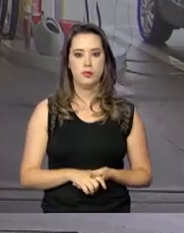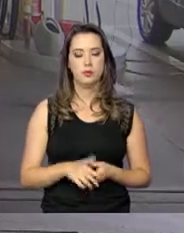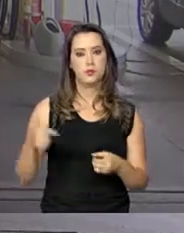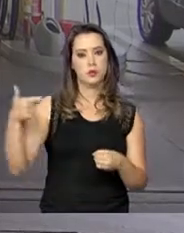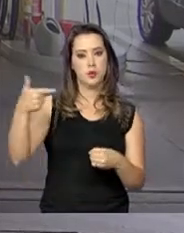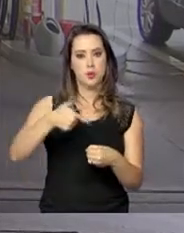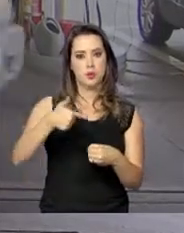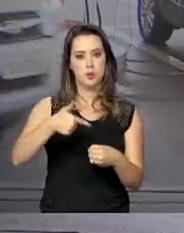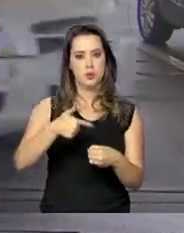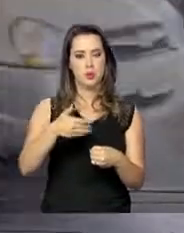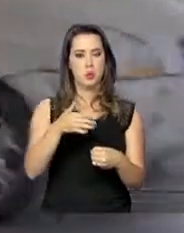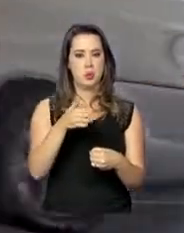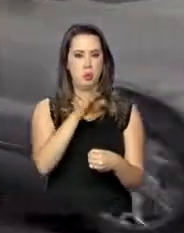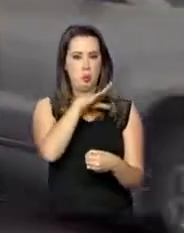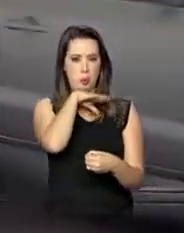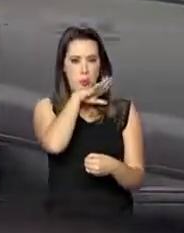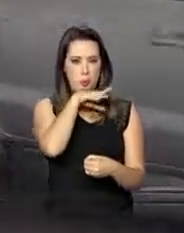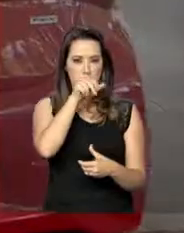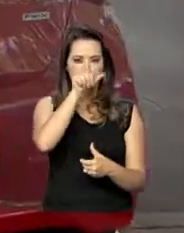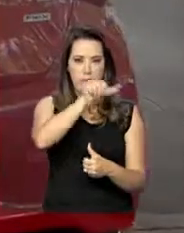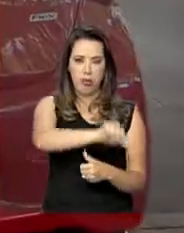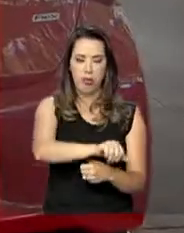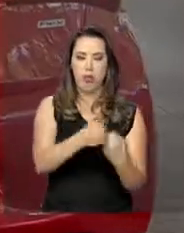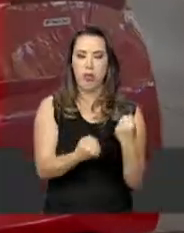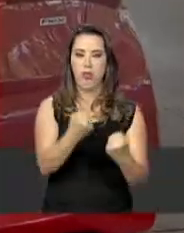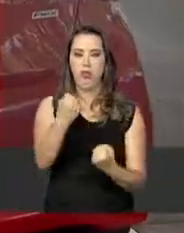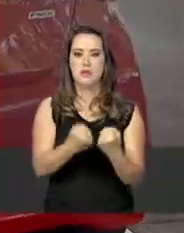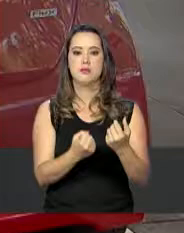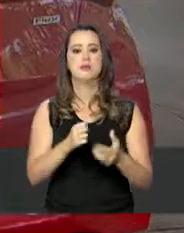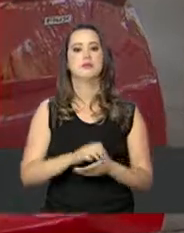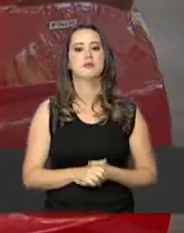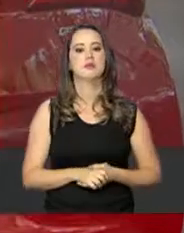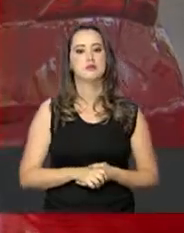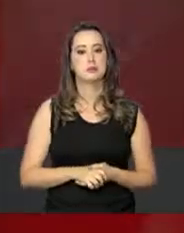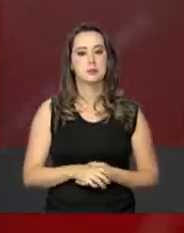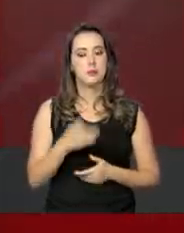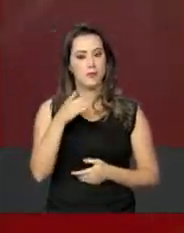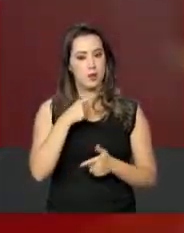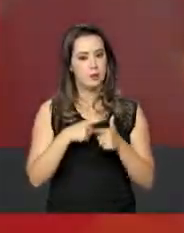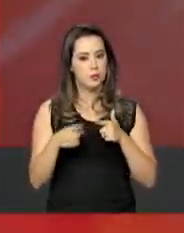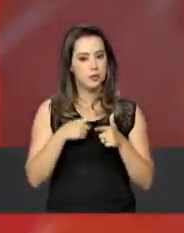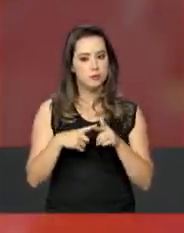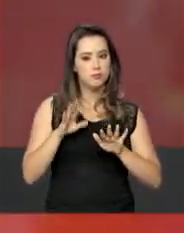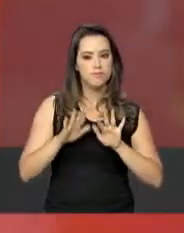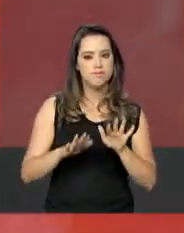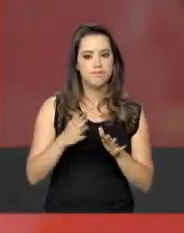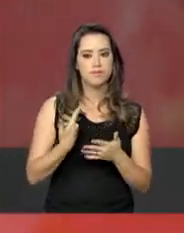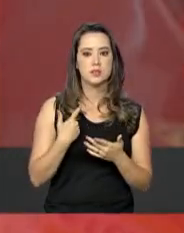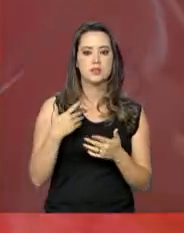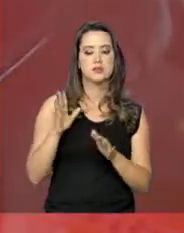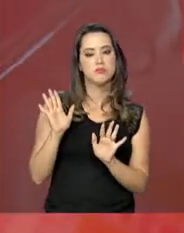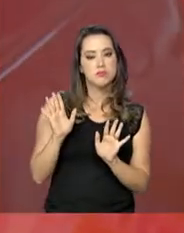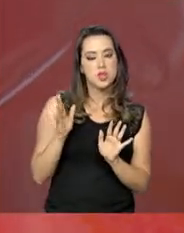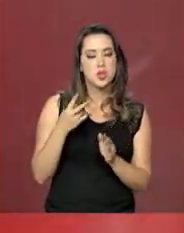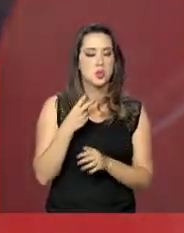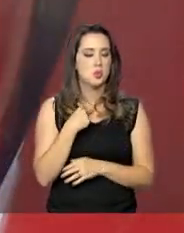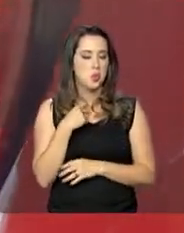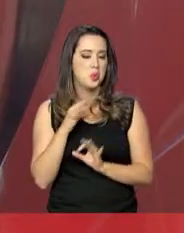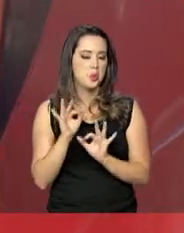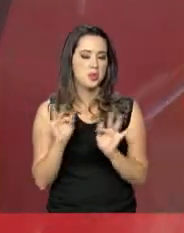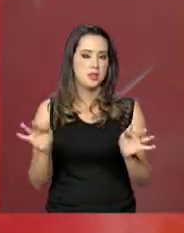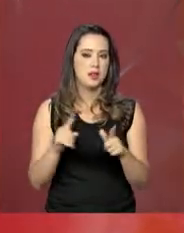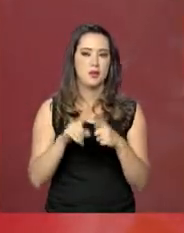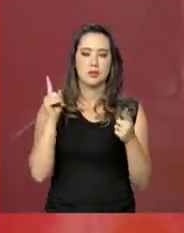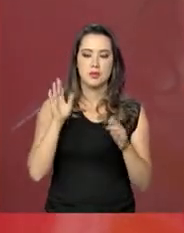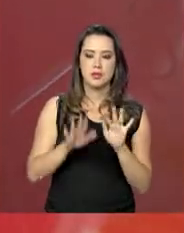O combustível de baixa qualidade pode prejudicar o funcionamento do veículo. O problema nem sempre é grave, mas muitas vezes